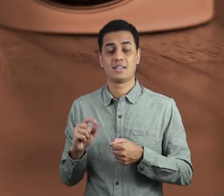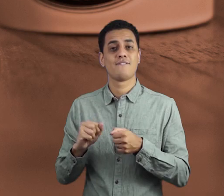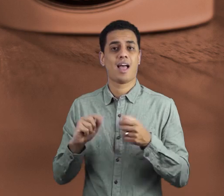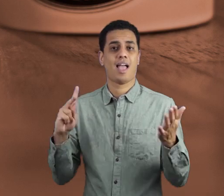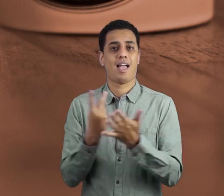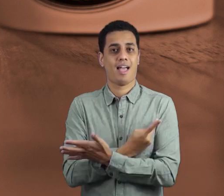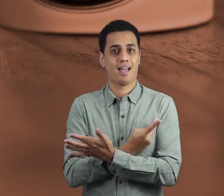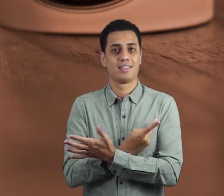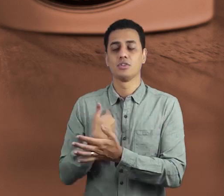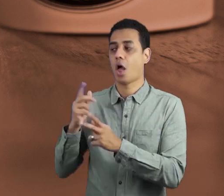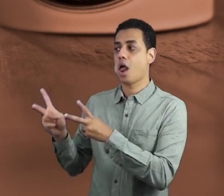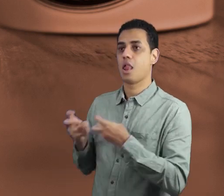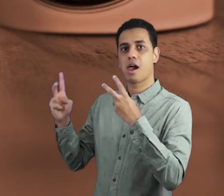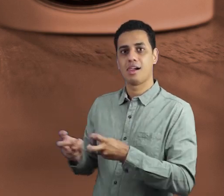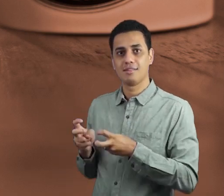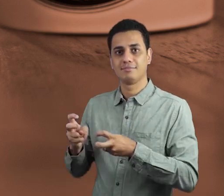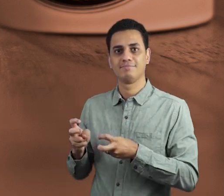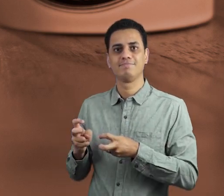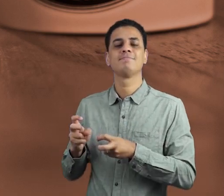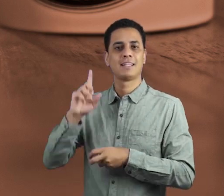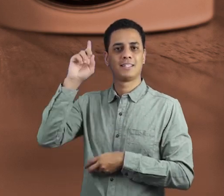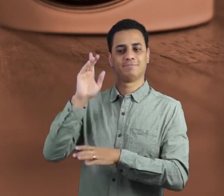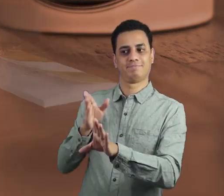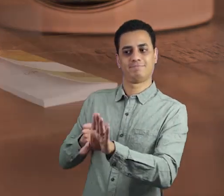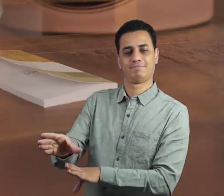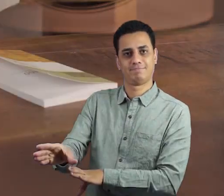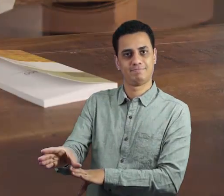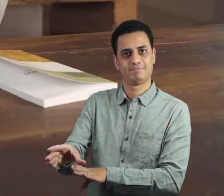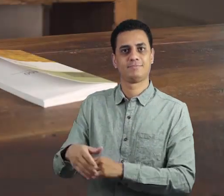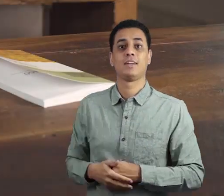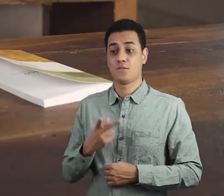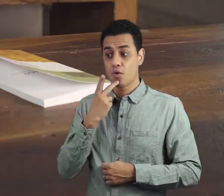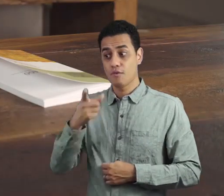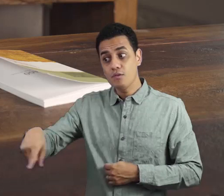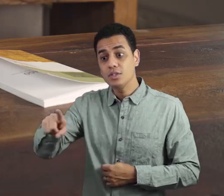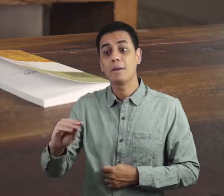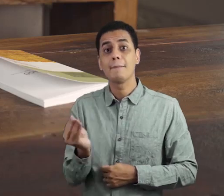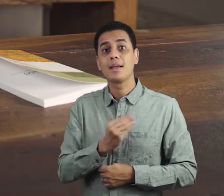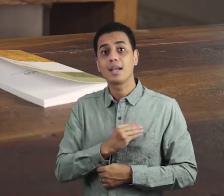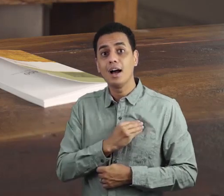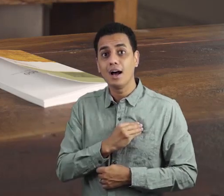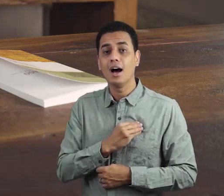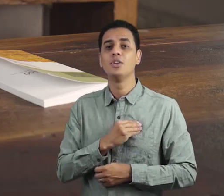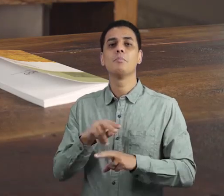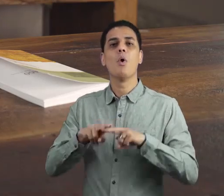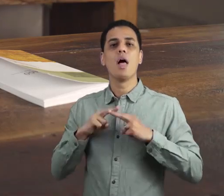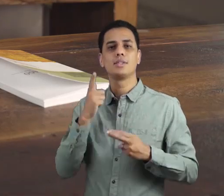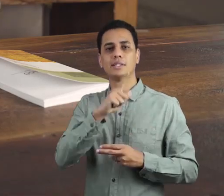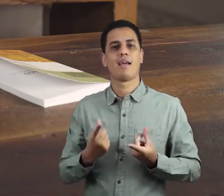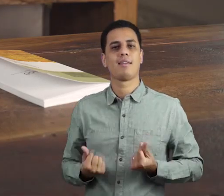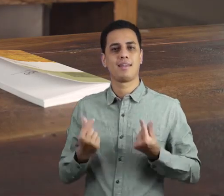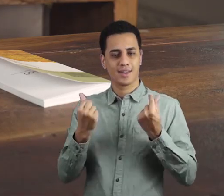ofereça resistência. Então aqui os ricos estavam controlando a própria corte a seu favor, porque eles